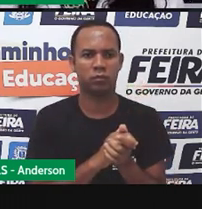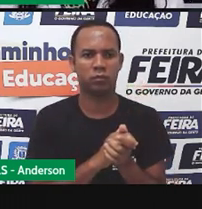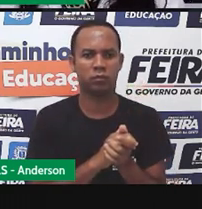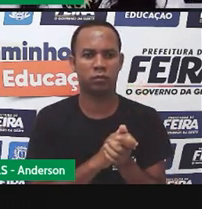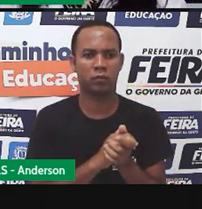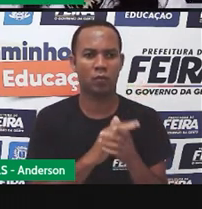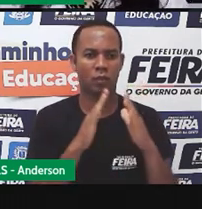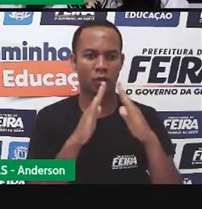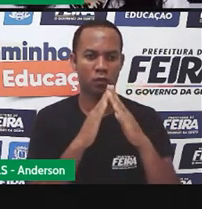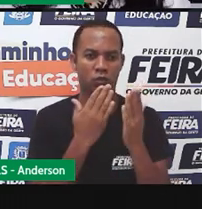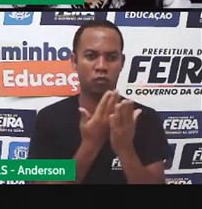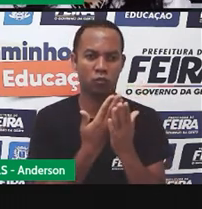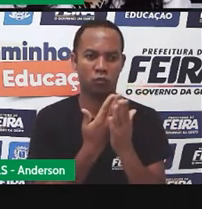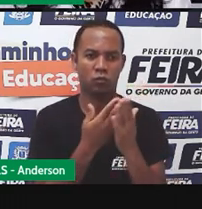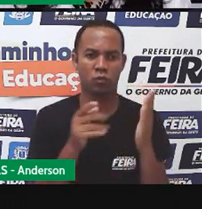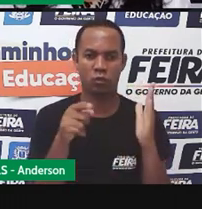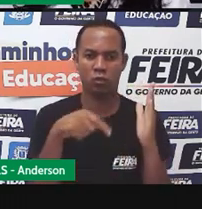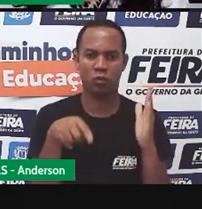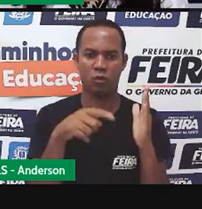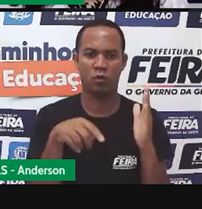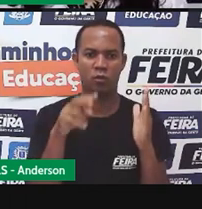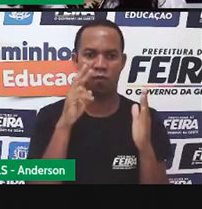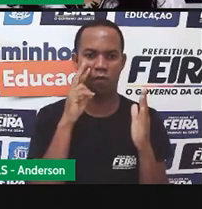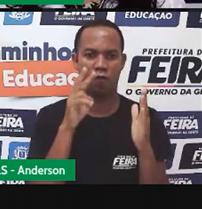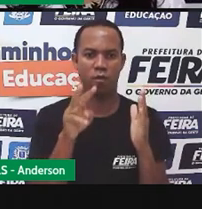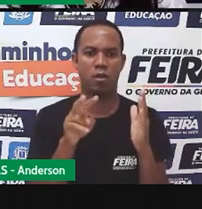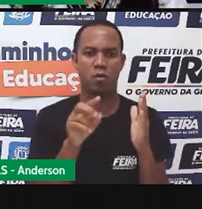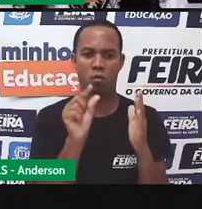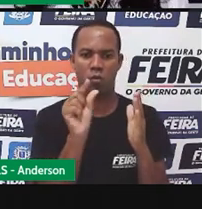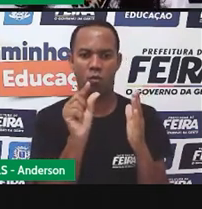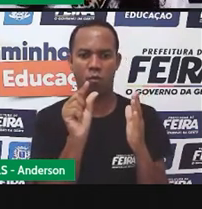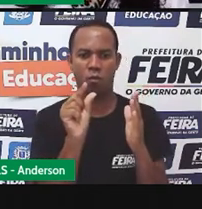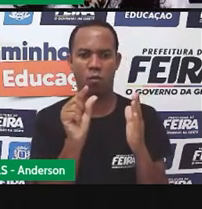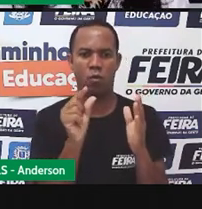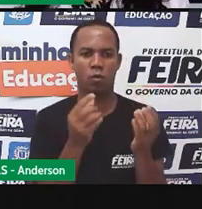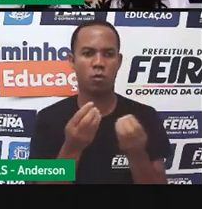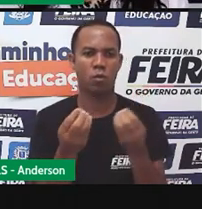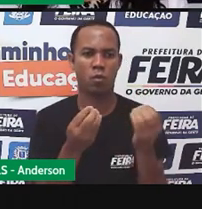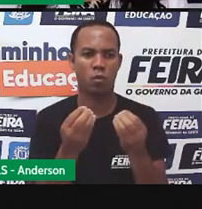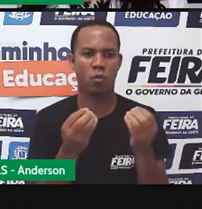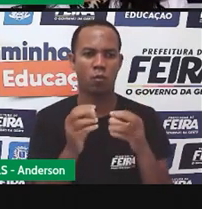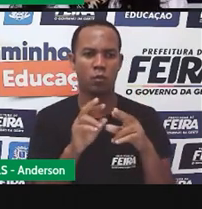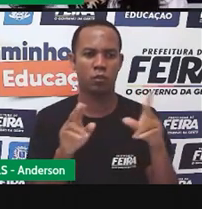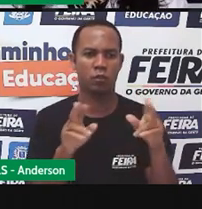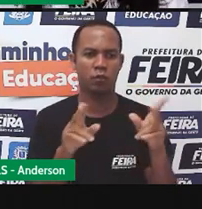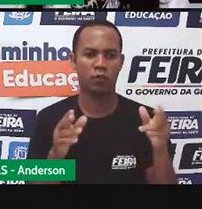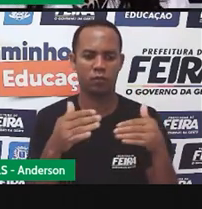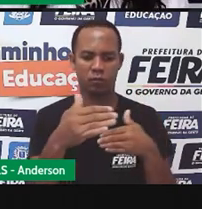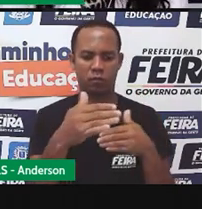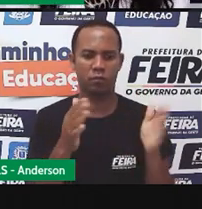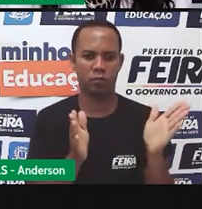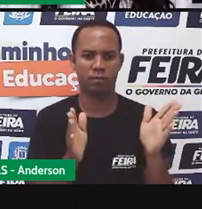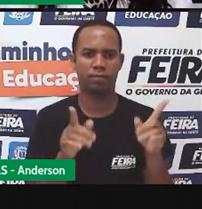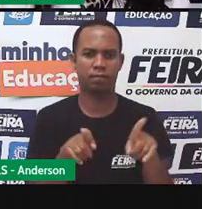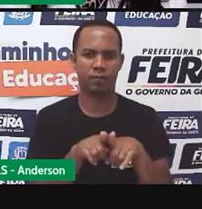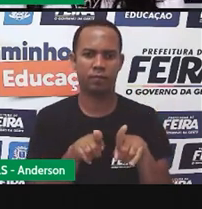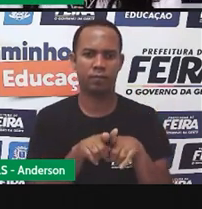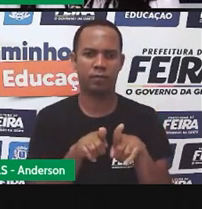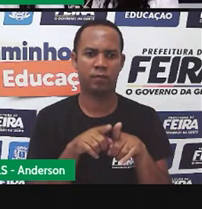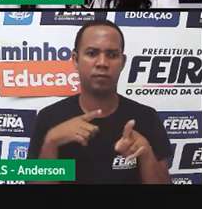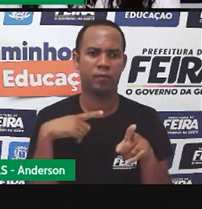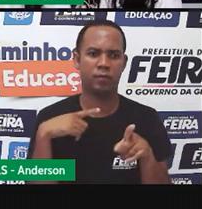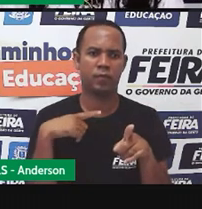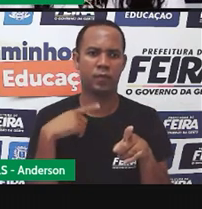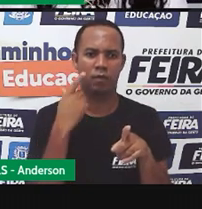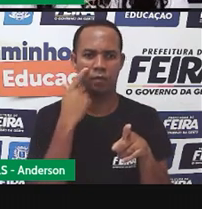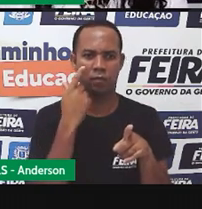Nessa aula, nós vamos ver um pouco mais sobre as formas que os objetos têm. Observe